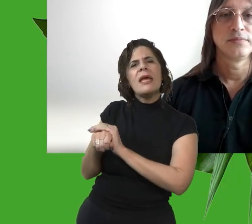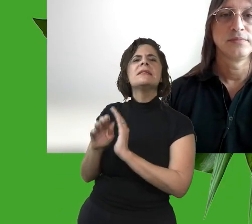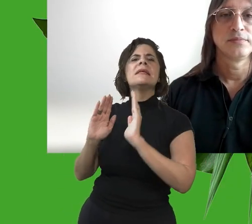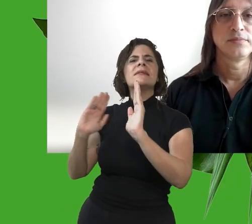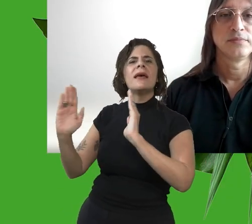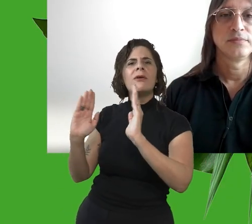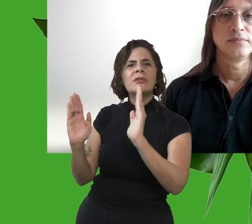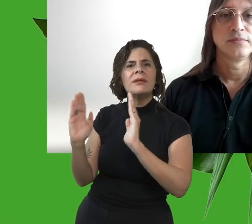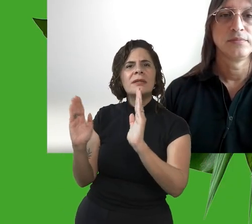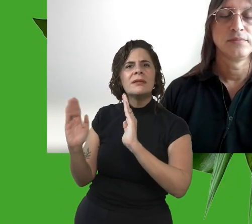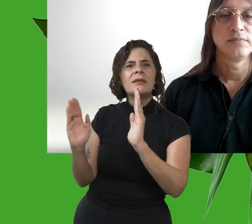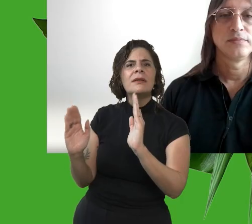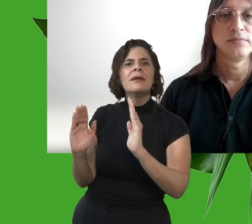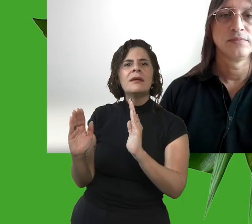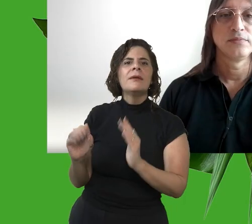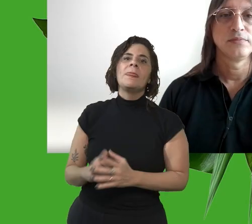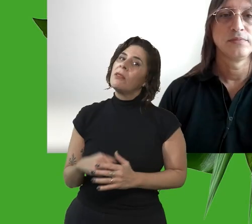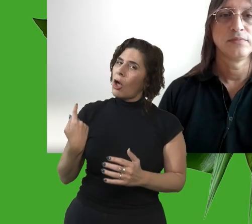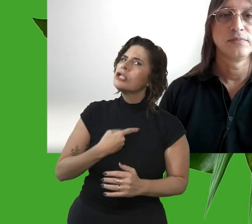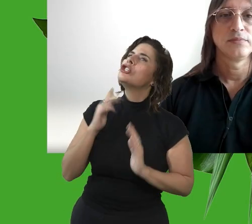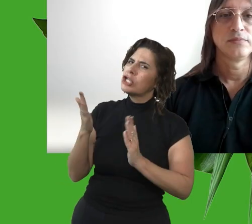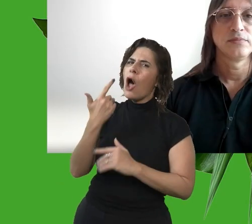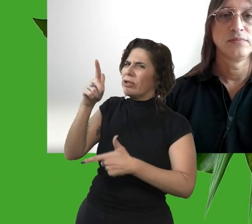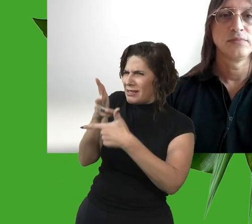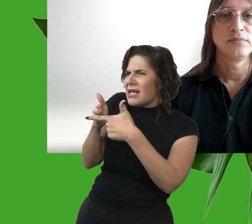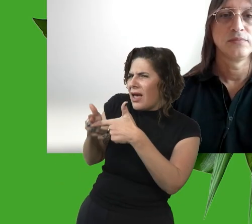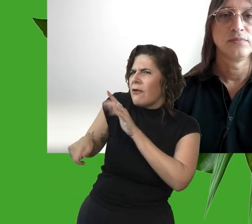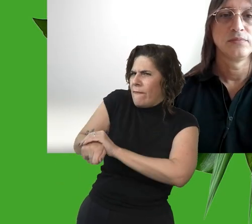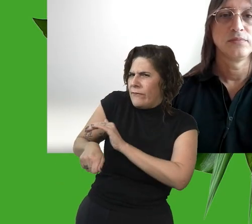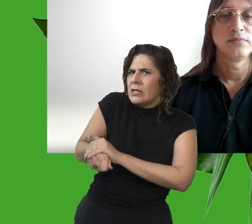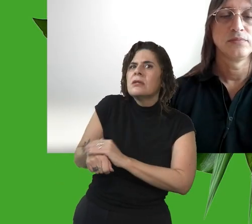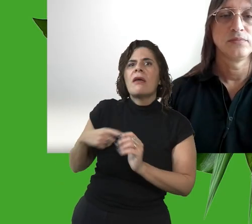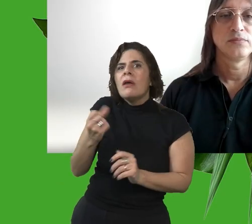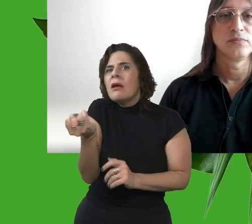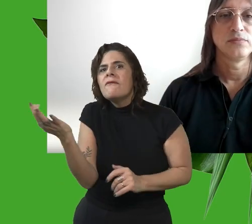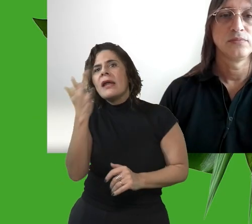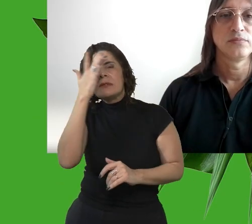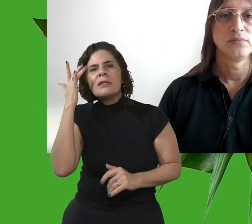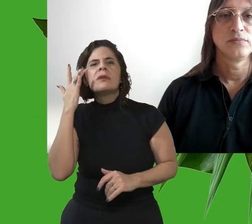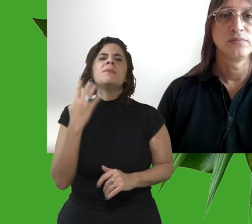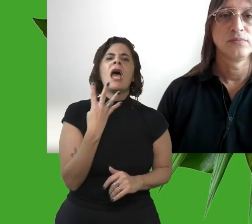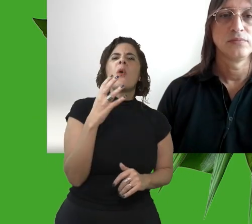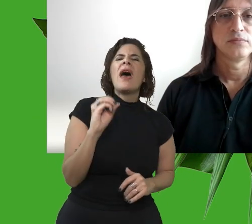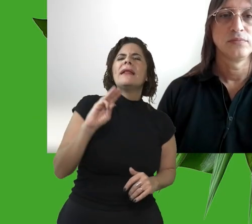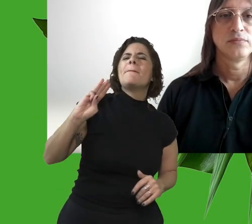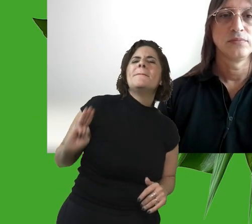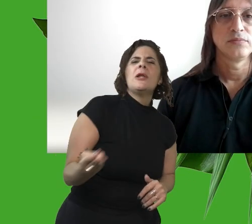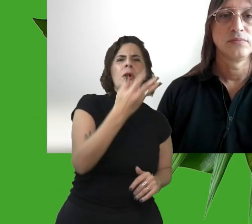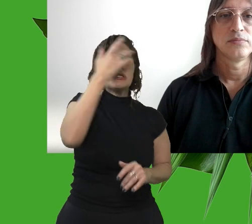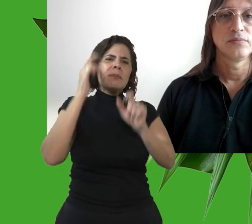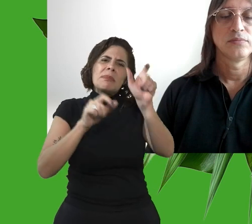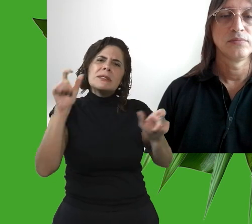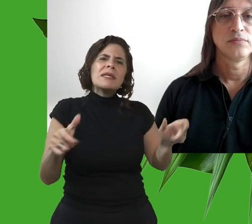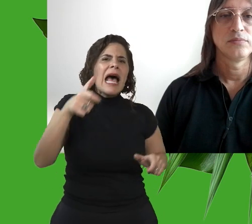Ernesto Palha, foi exibida no Fantástico, então tivemos aí um grande público, né? Somando os domingos, 40 milhões de telespectadores, o público do